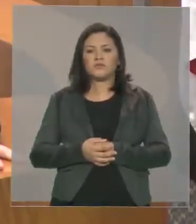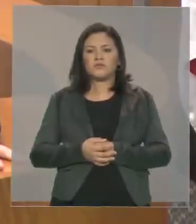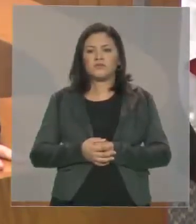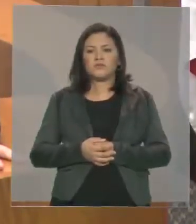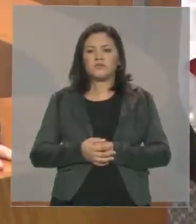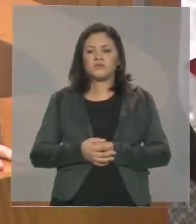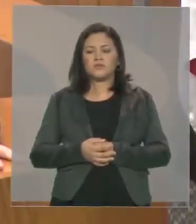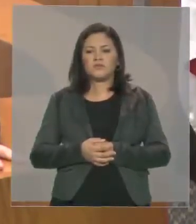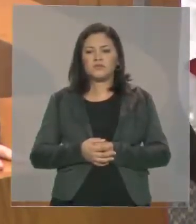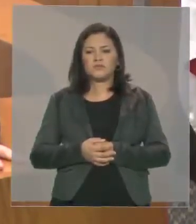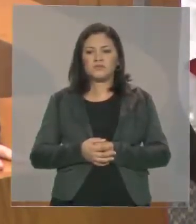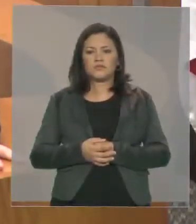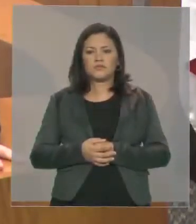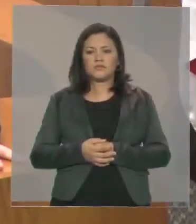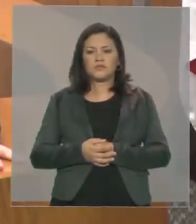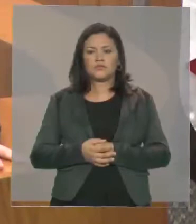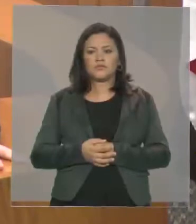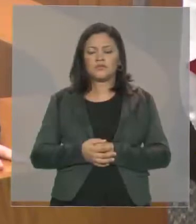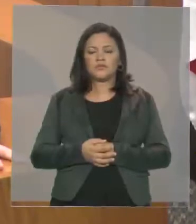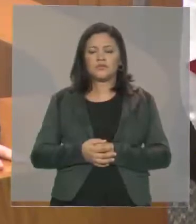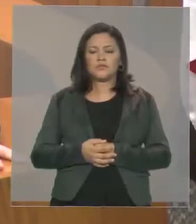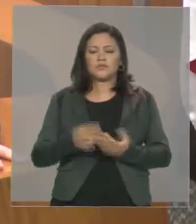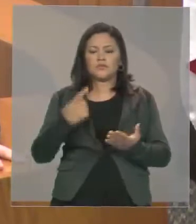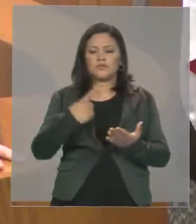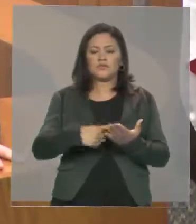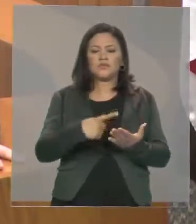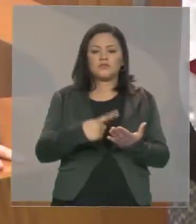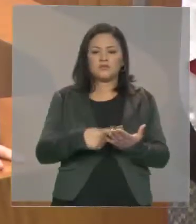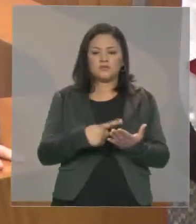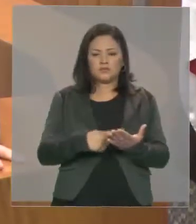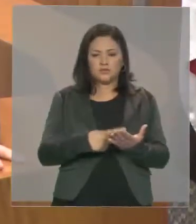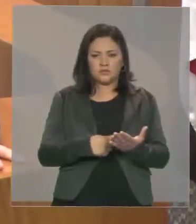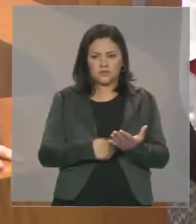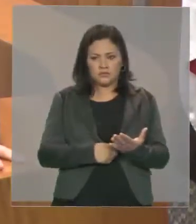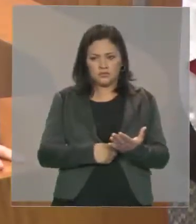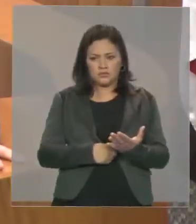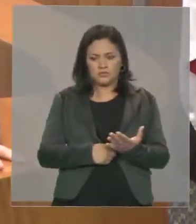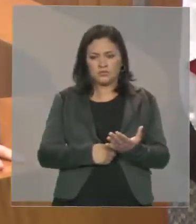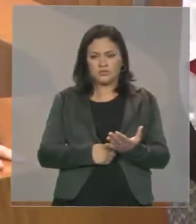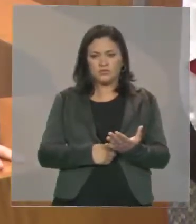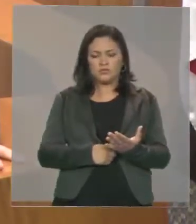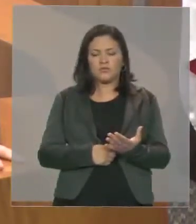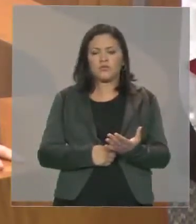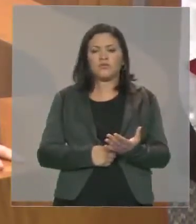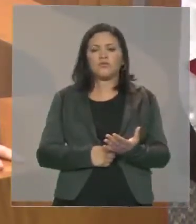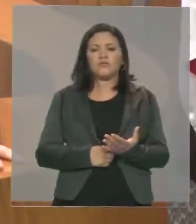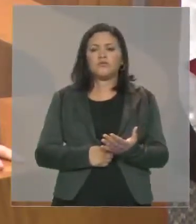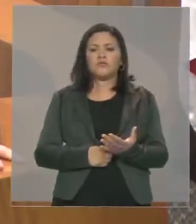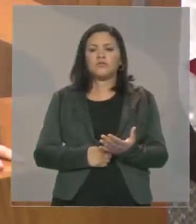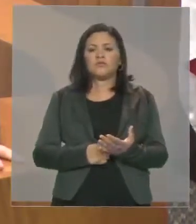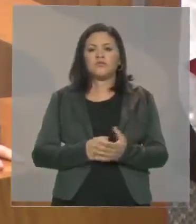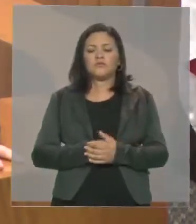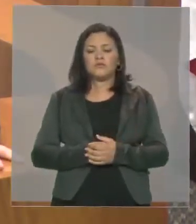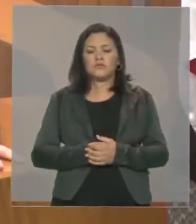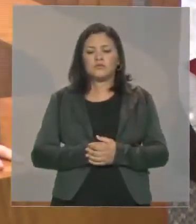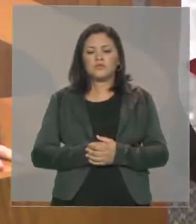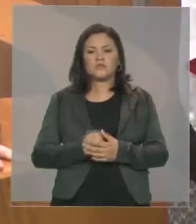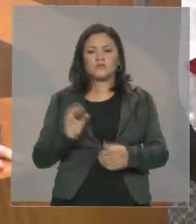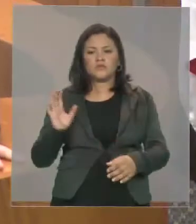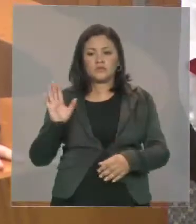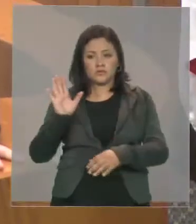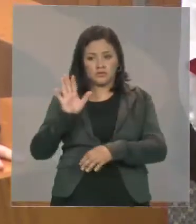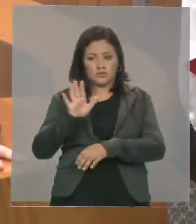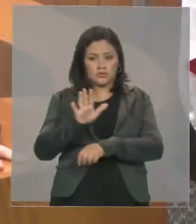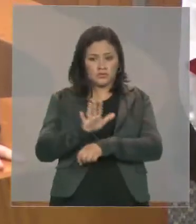eletrônica, os agendamentos que serão feitos no período da tarde,